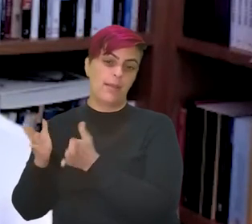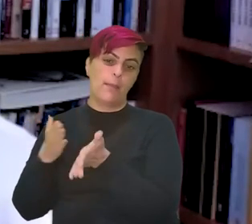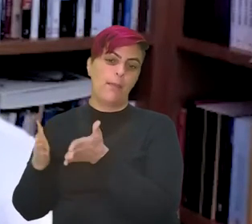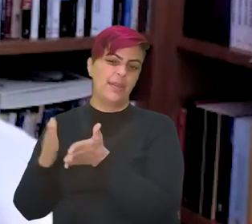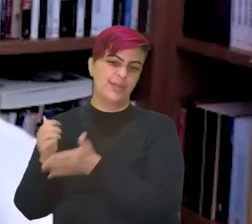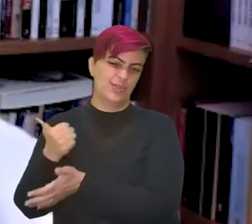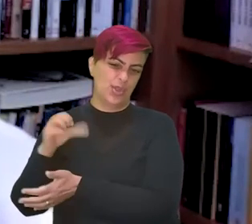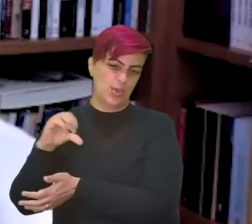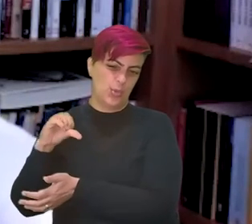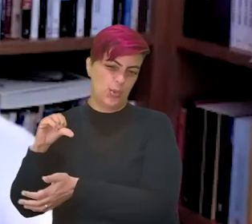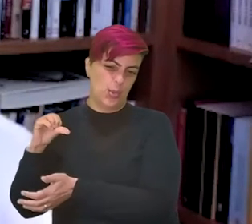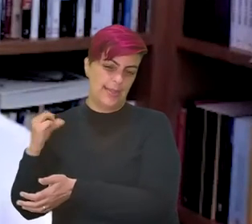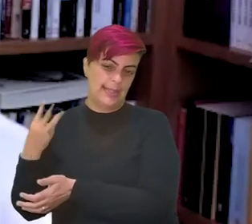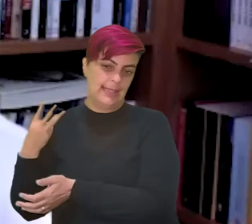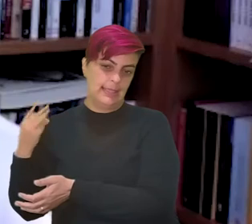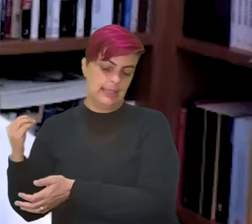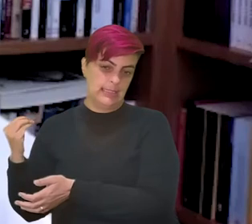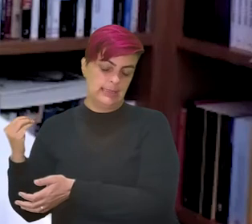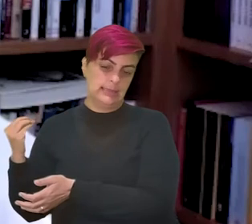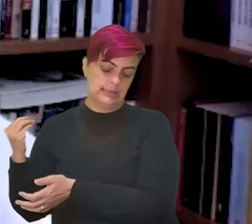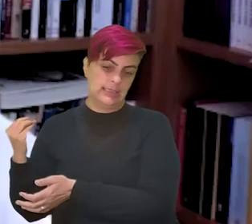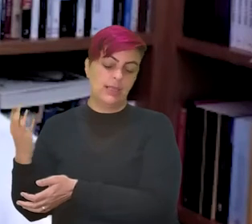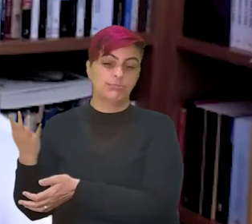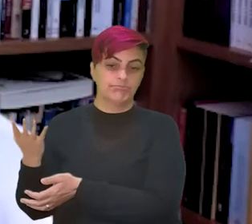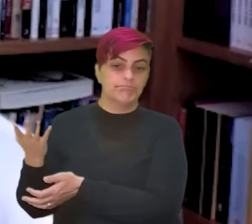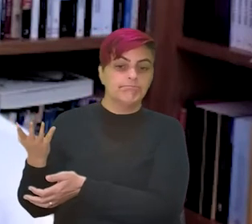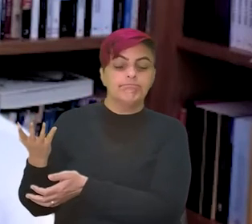dos anos 30, isto é,